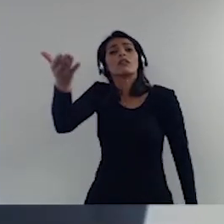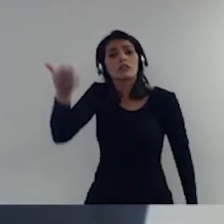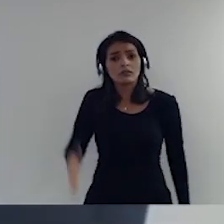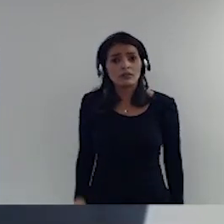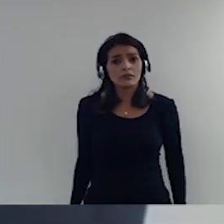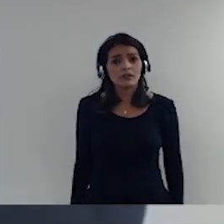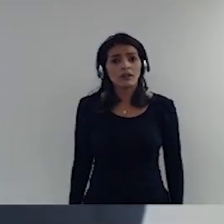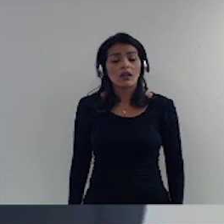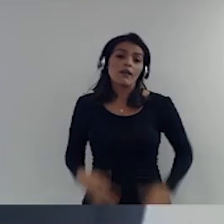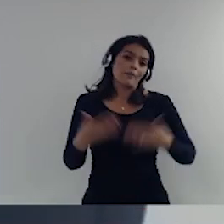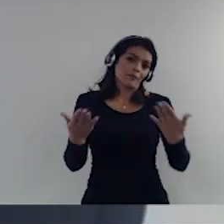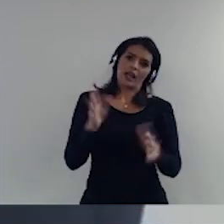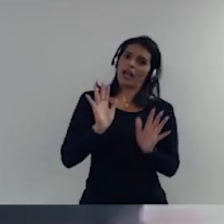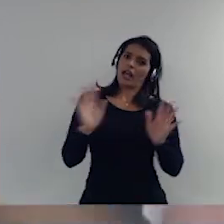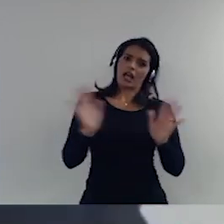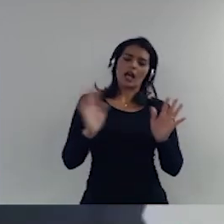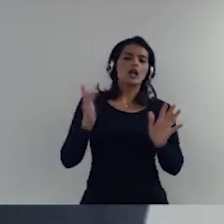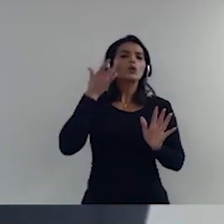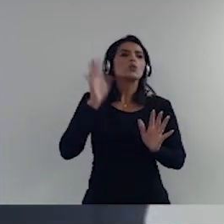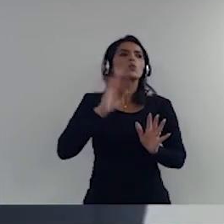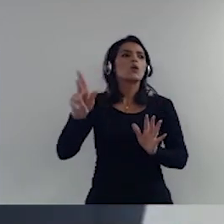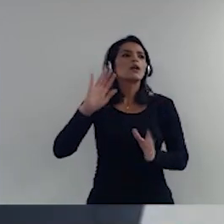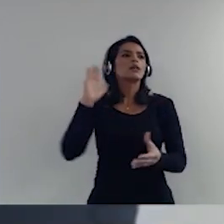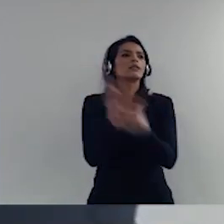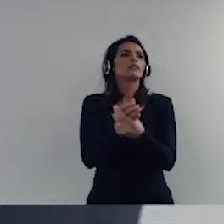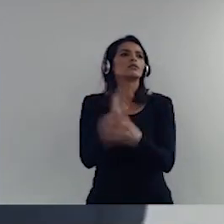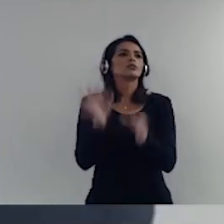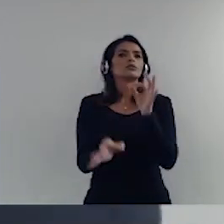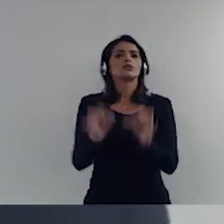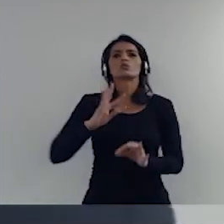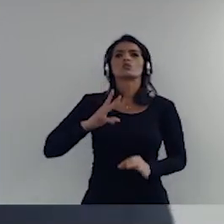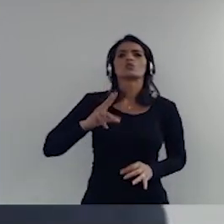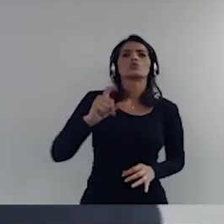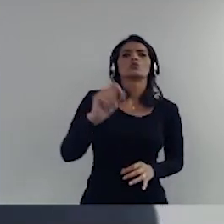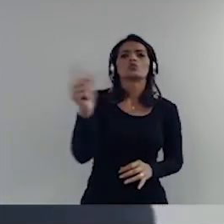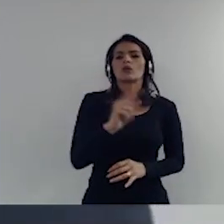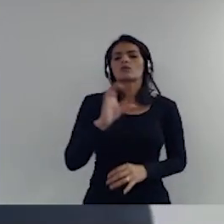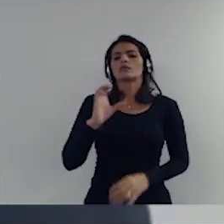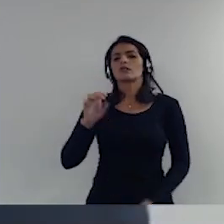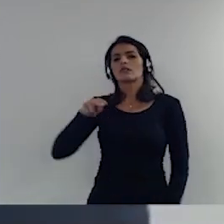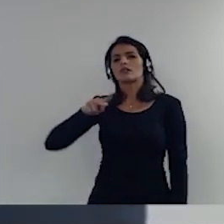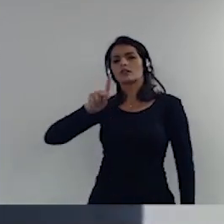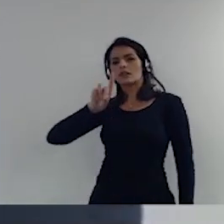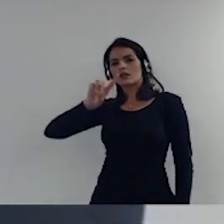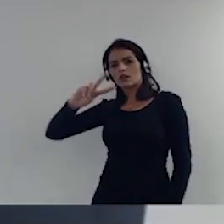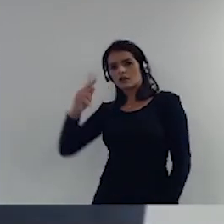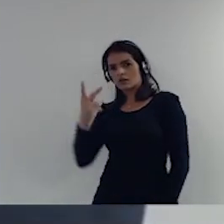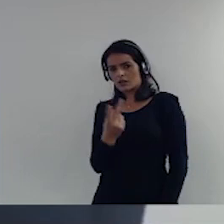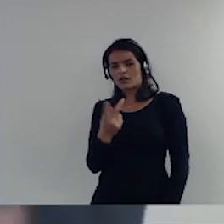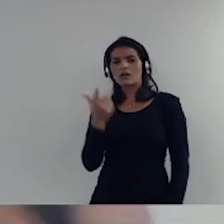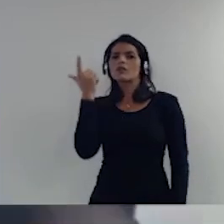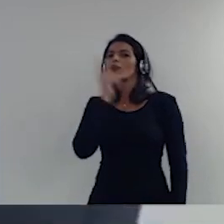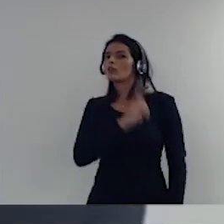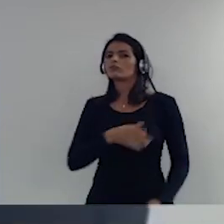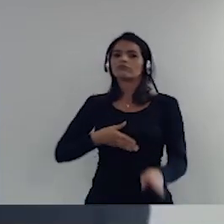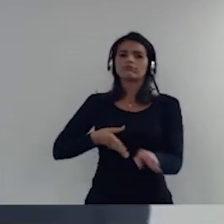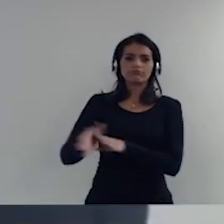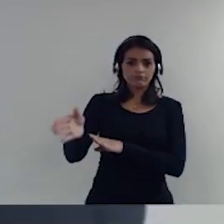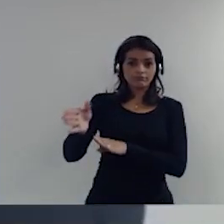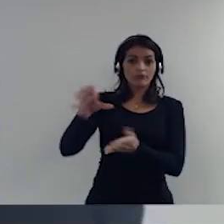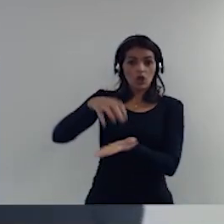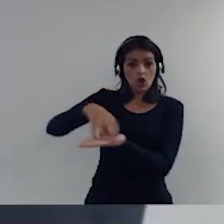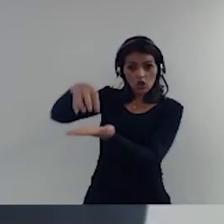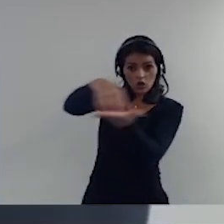no sentido de que você tem que sempre levar tudo ao judiciário. Através do CNDH, por exemplo, a gente faz recomendações aos